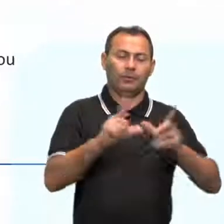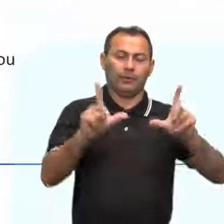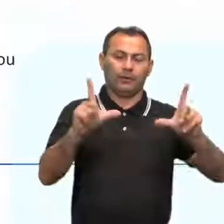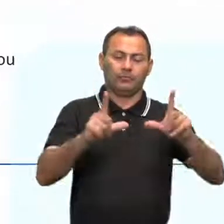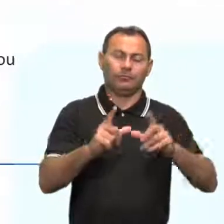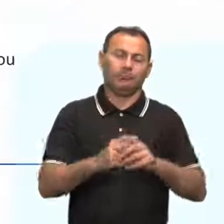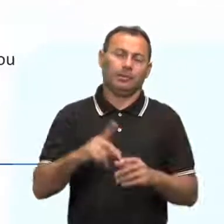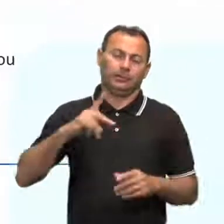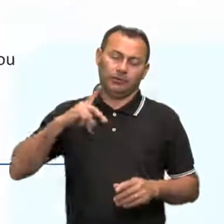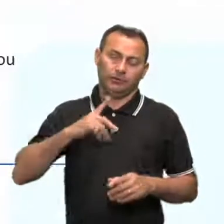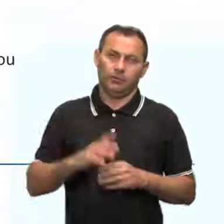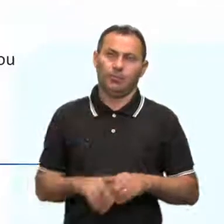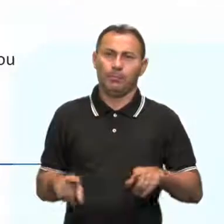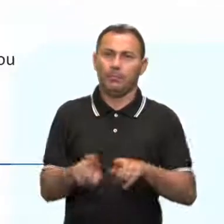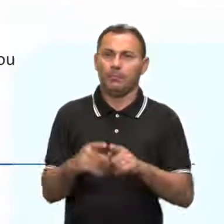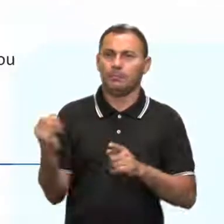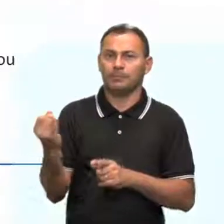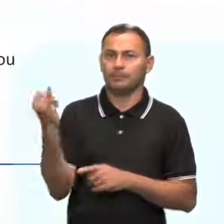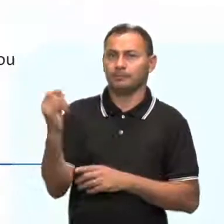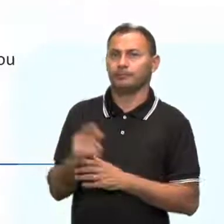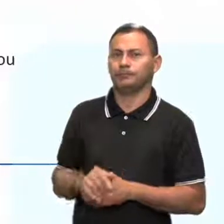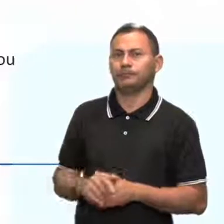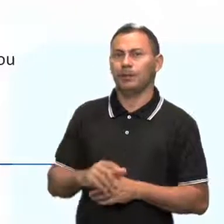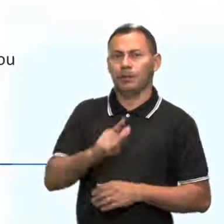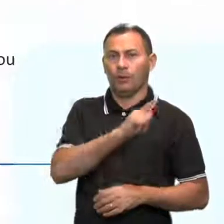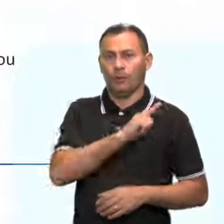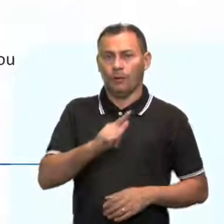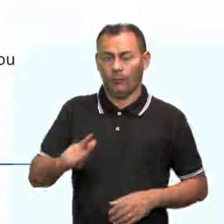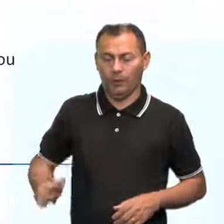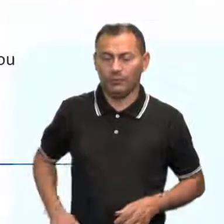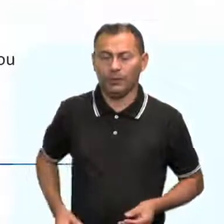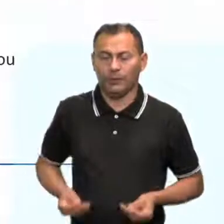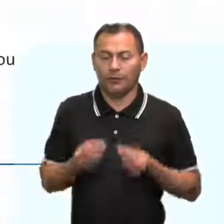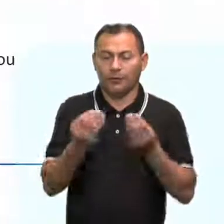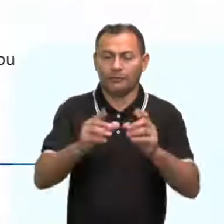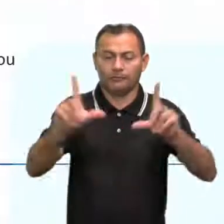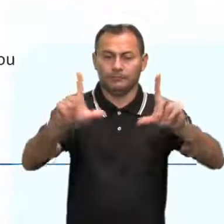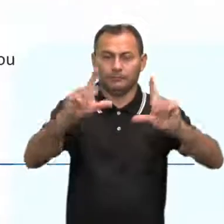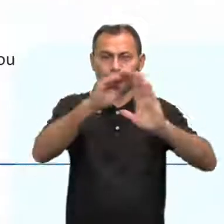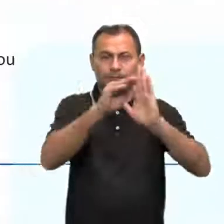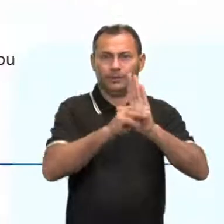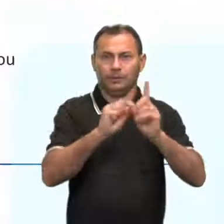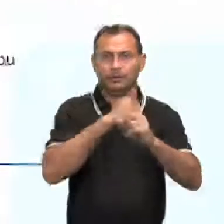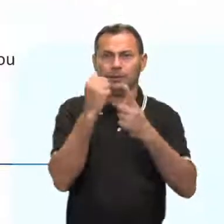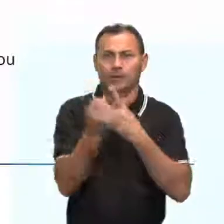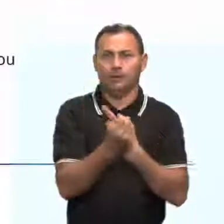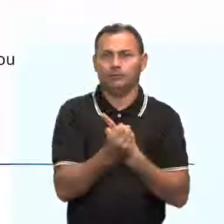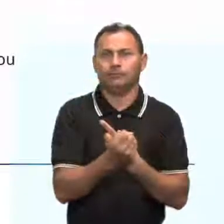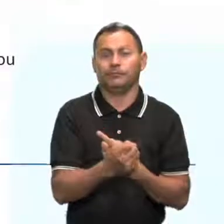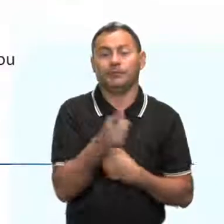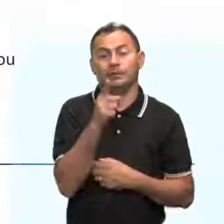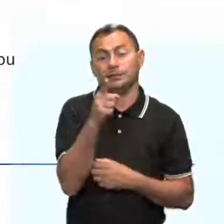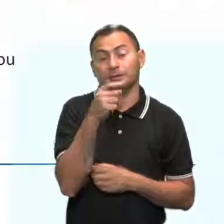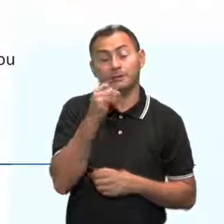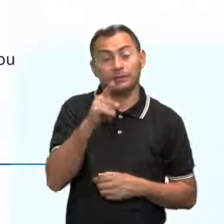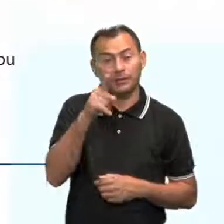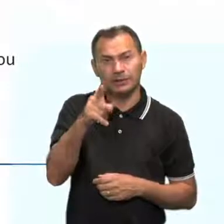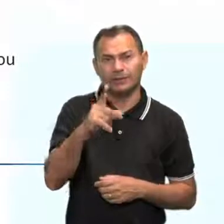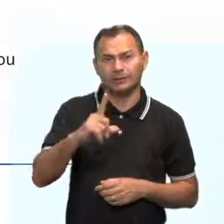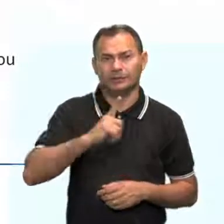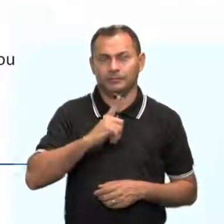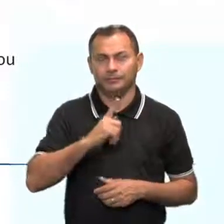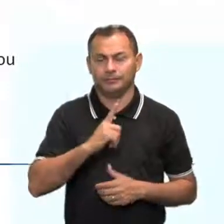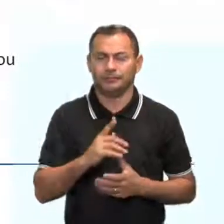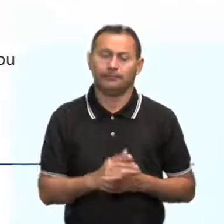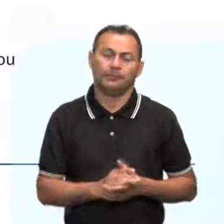E um ponto importante também é que o governo está oferecendo programas sociais, que se você